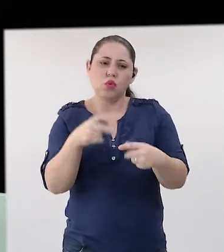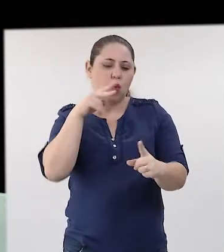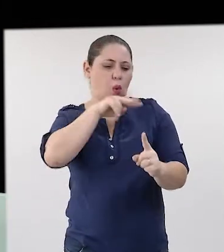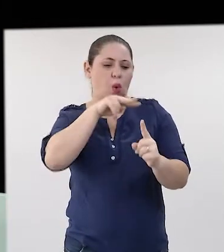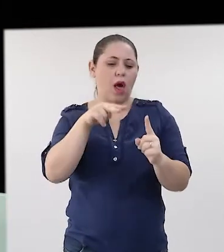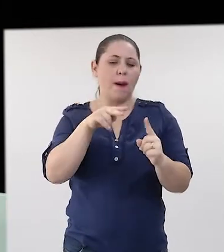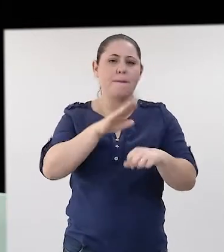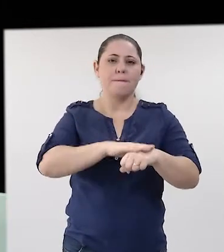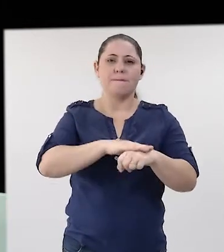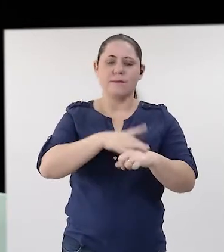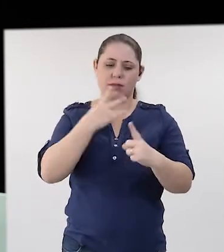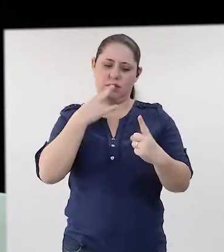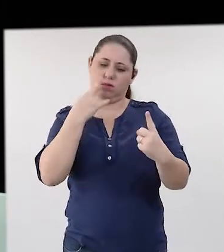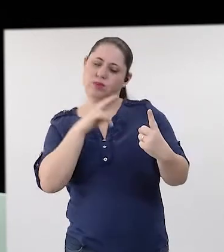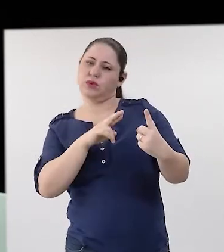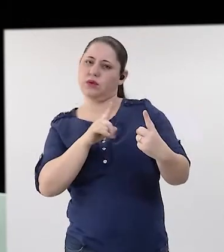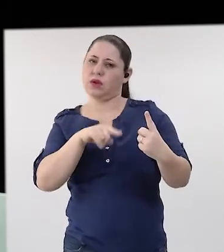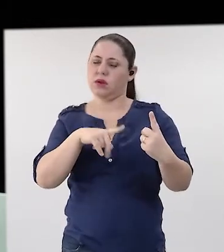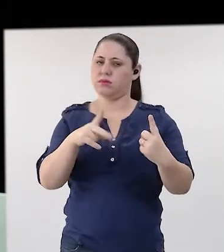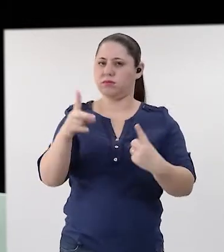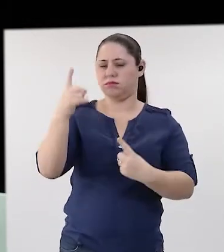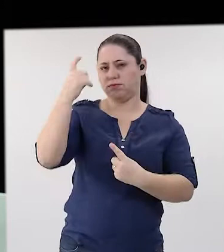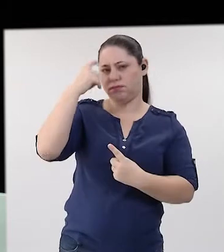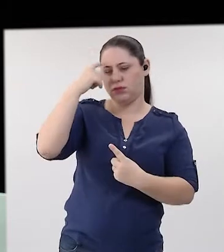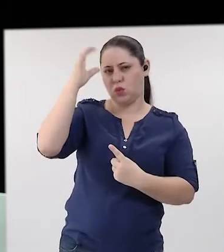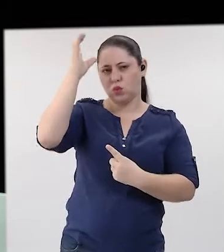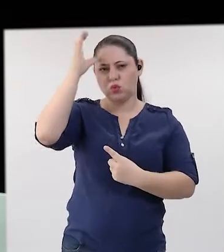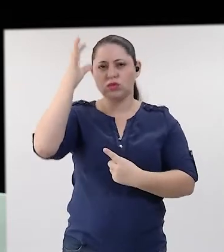aptidões, como um olhar um pouco mais crítico,